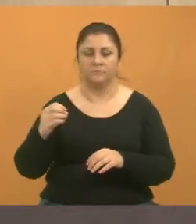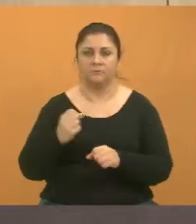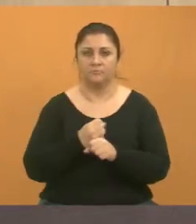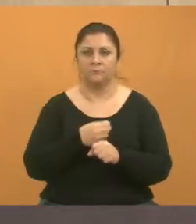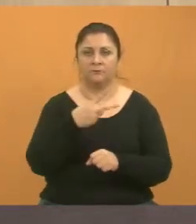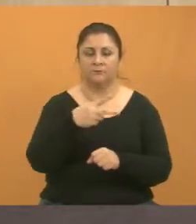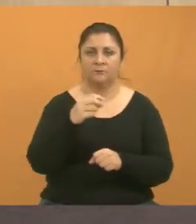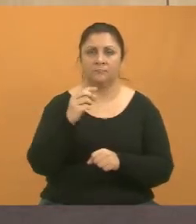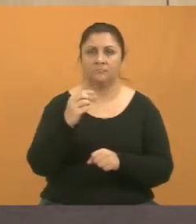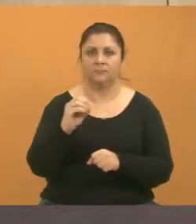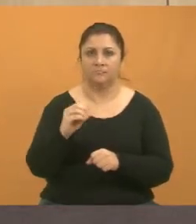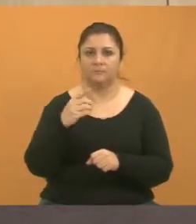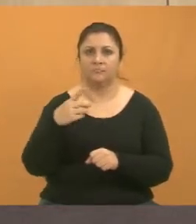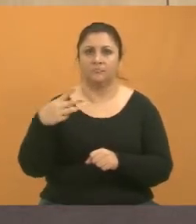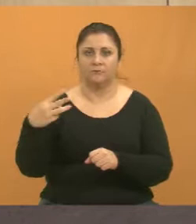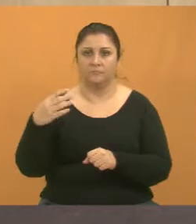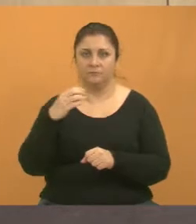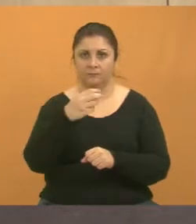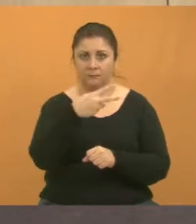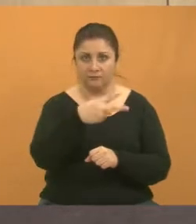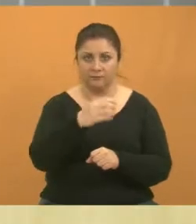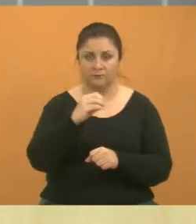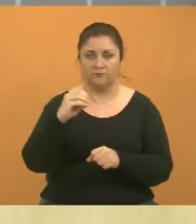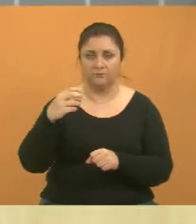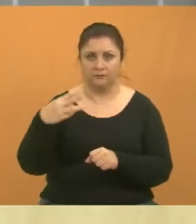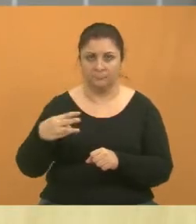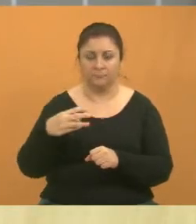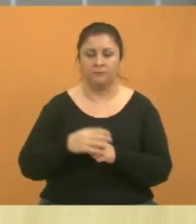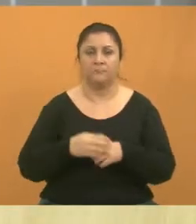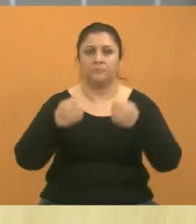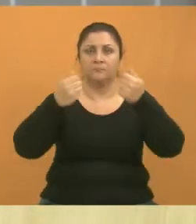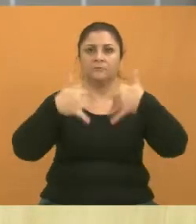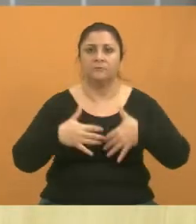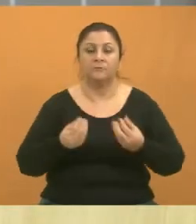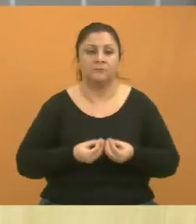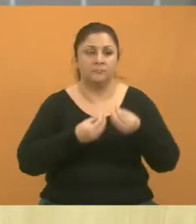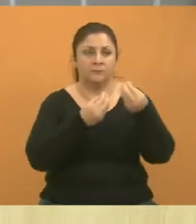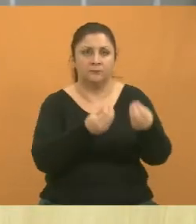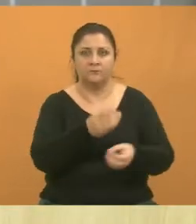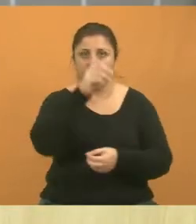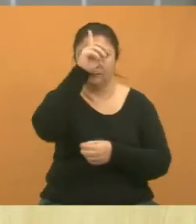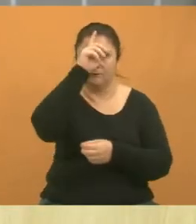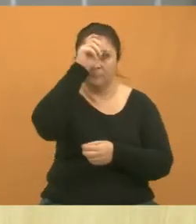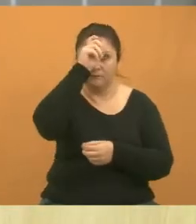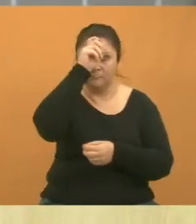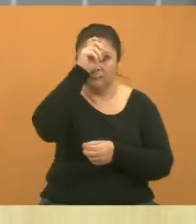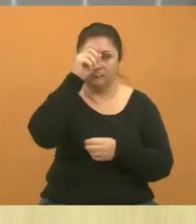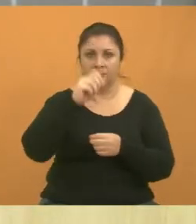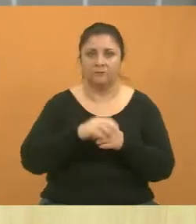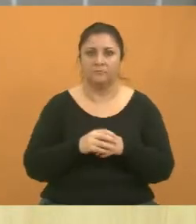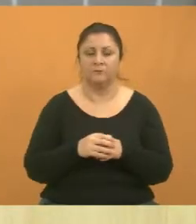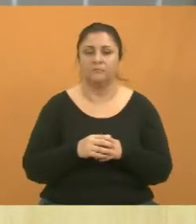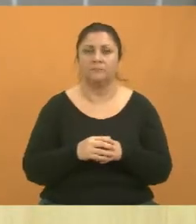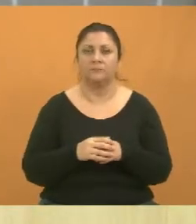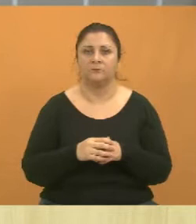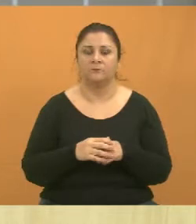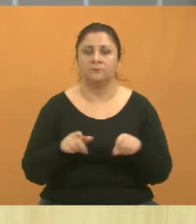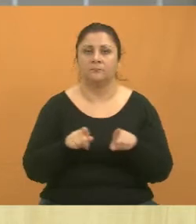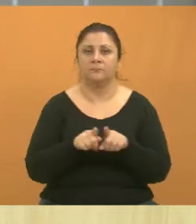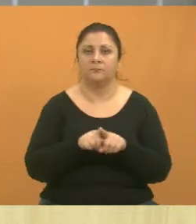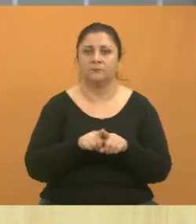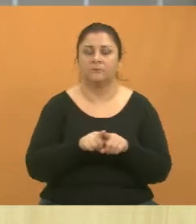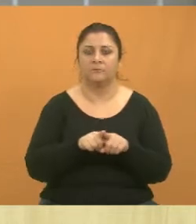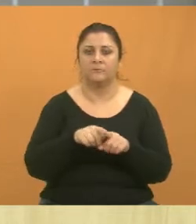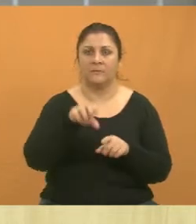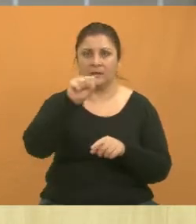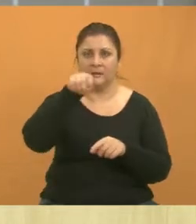de 15 de 12 de 2003, dispondo sobre doações à Santa Casa de Misericórdia de Jacareí e ao Hospital São